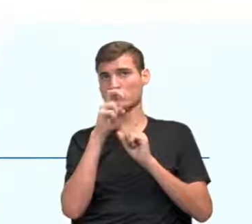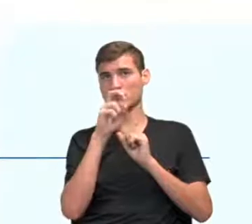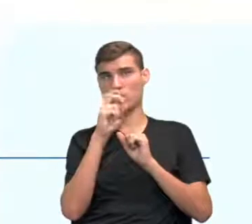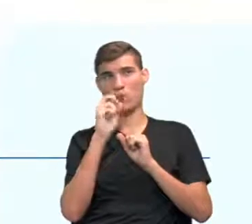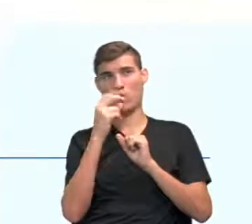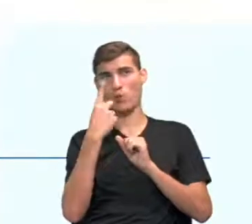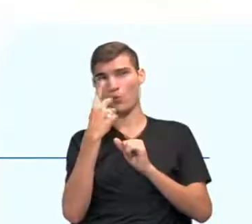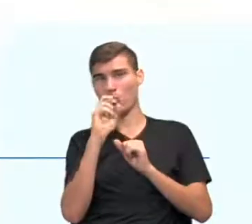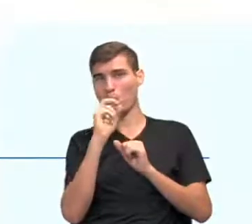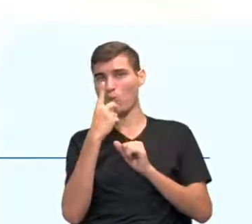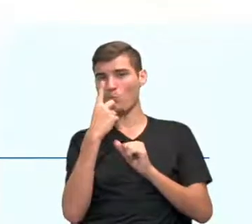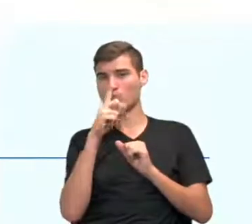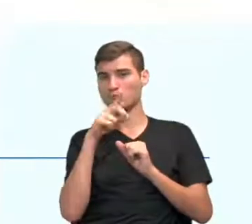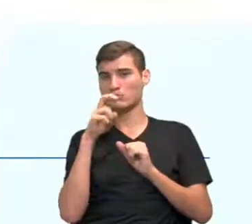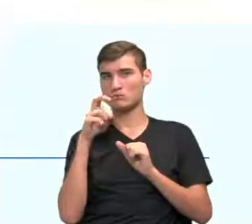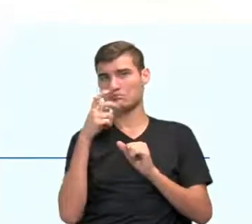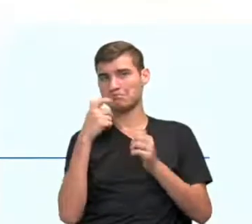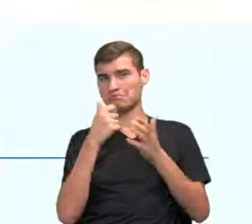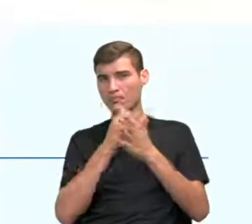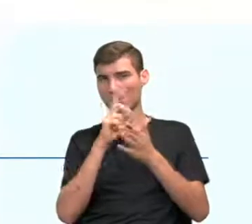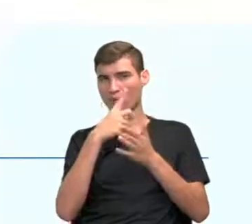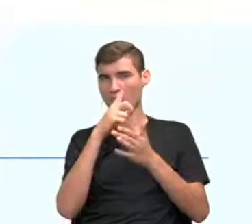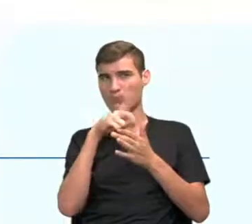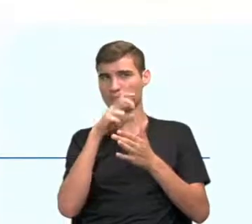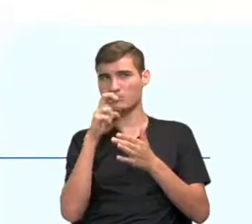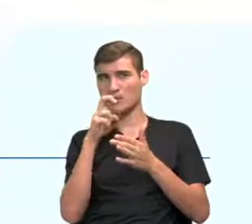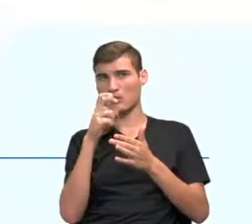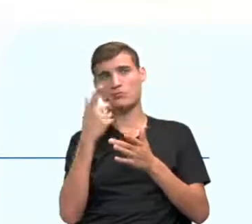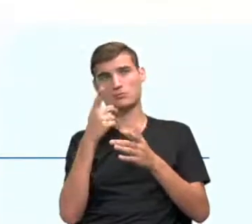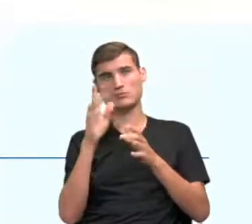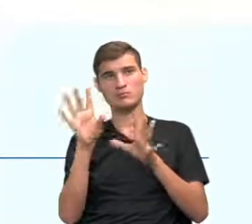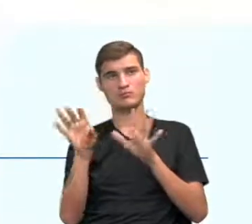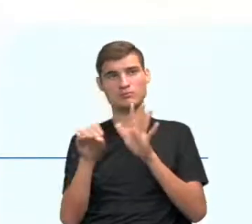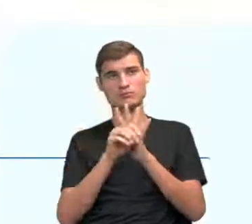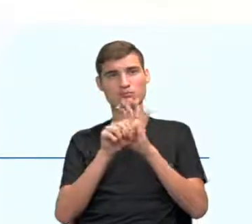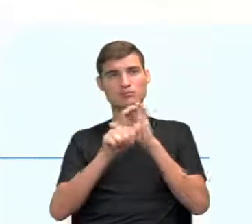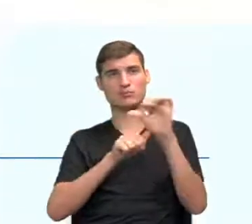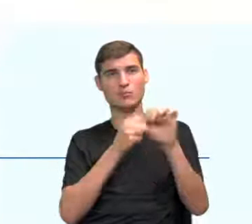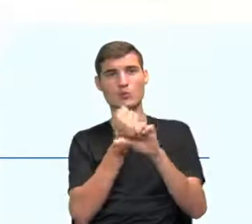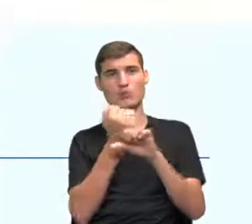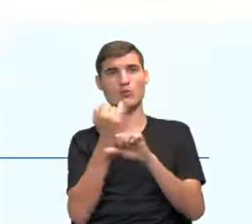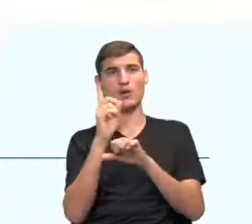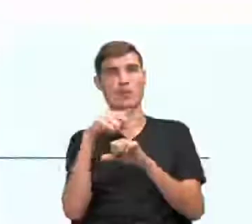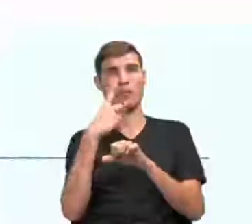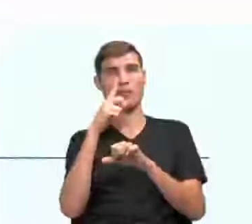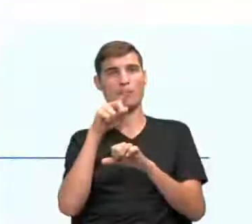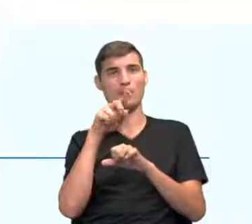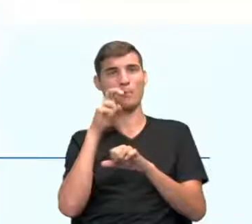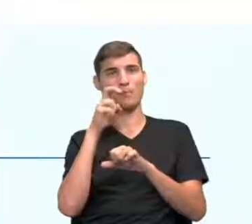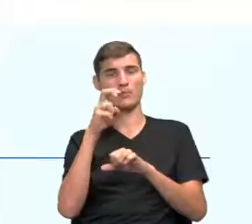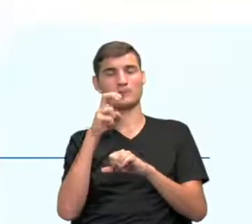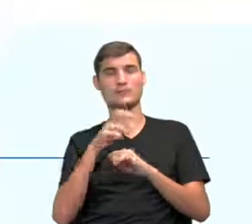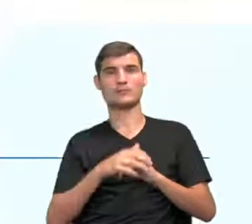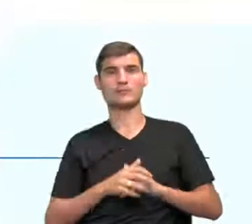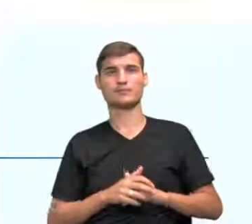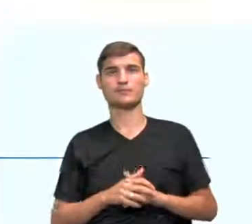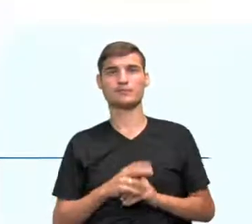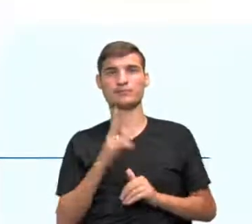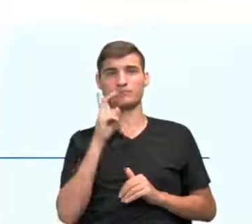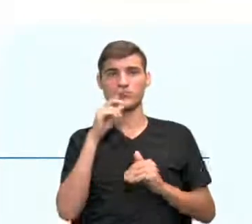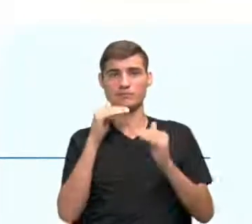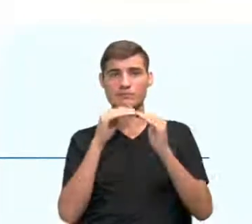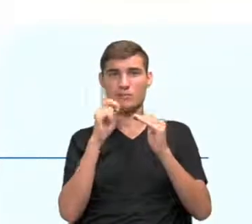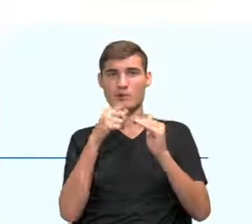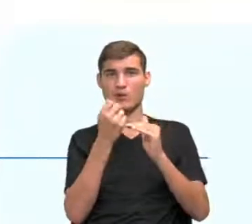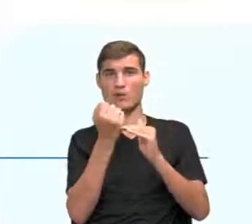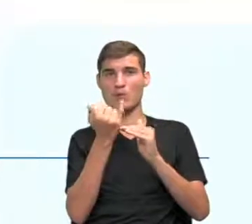Ele estava mais perto de 1,5, então o valor quantizado passou a ser 1,5. Esse 1,5 representa um código. Eu